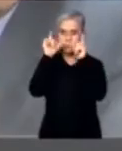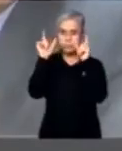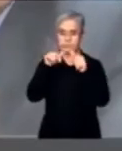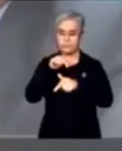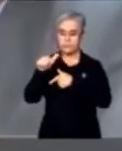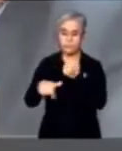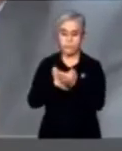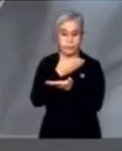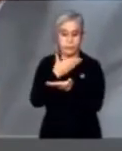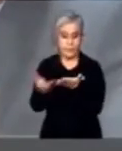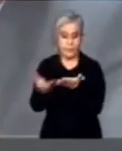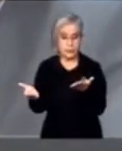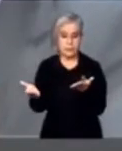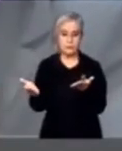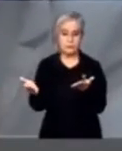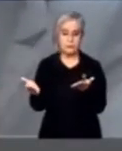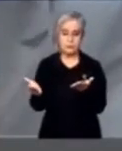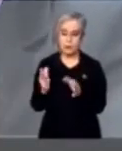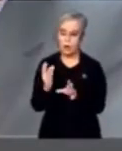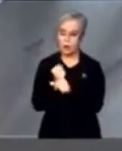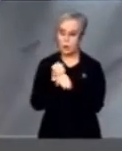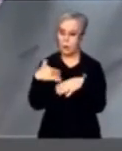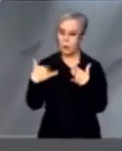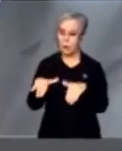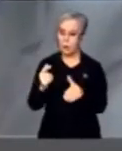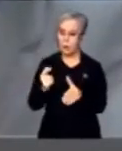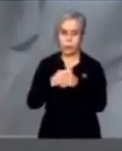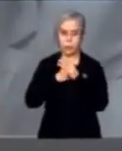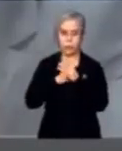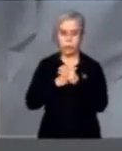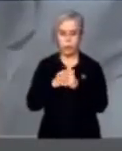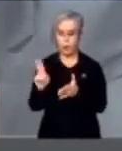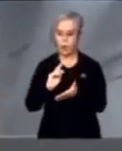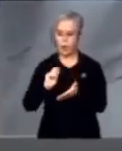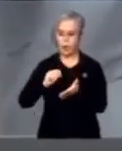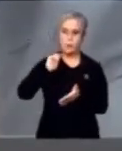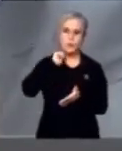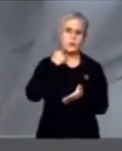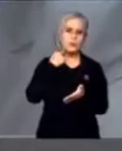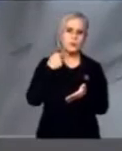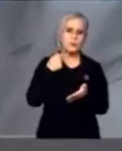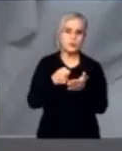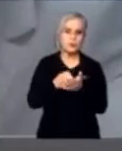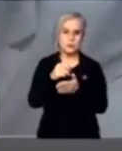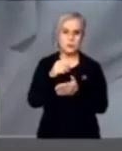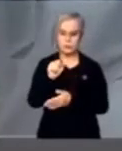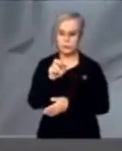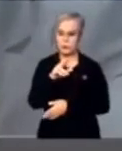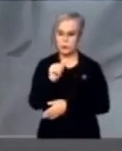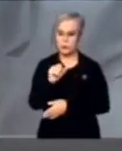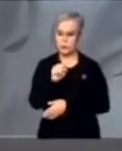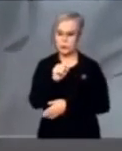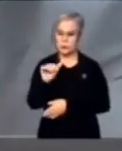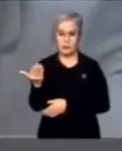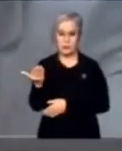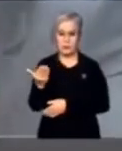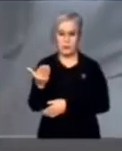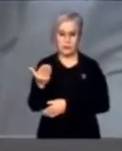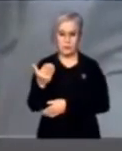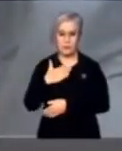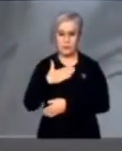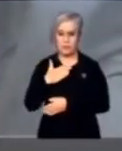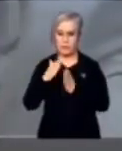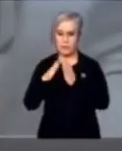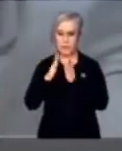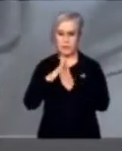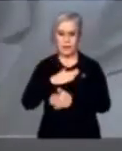Desempregada, contas a pagar, nome na Serasa, minha casa, minha vida, os mais simples não tem como,